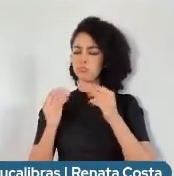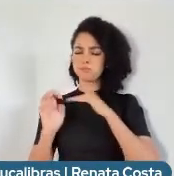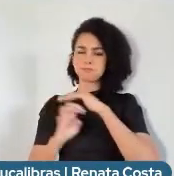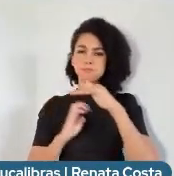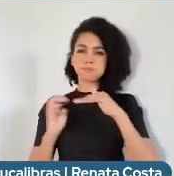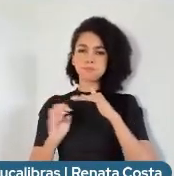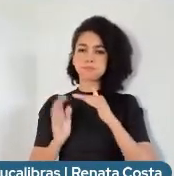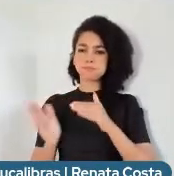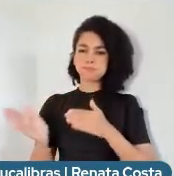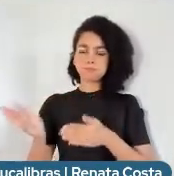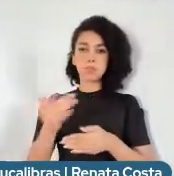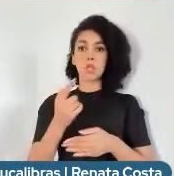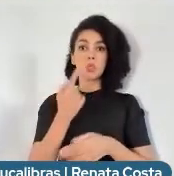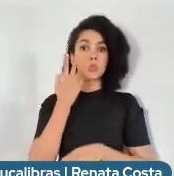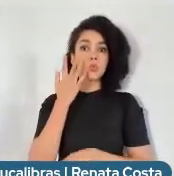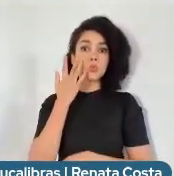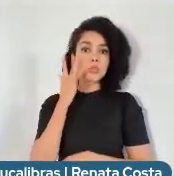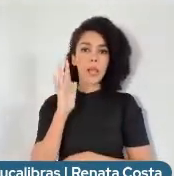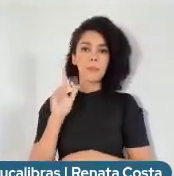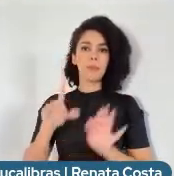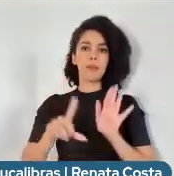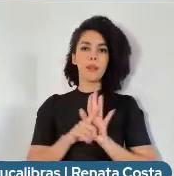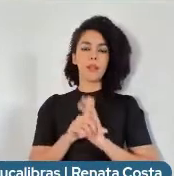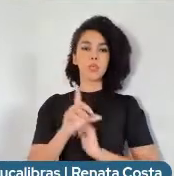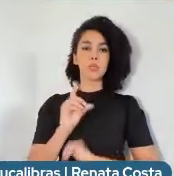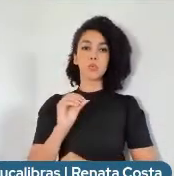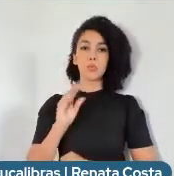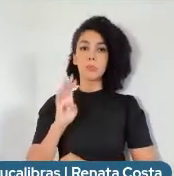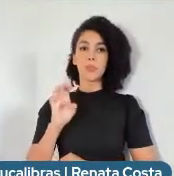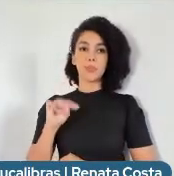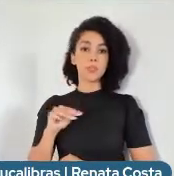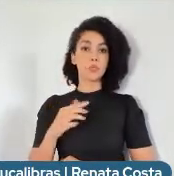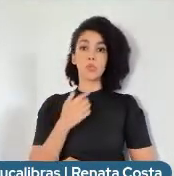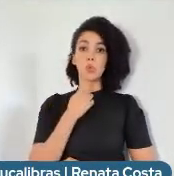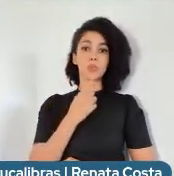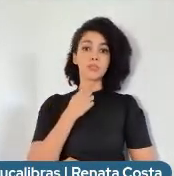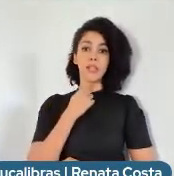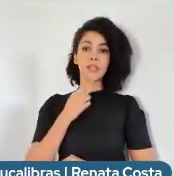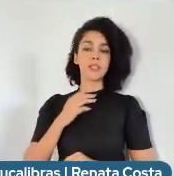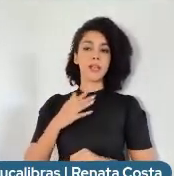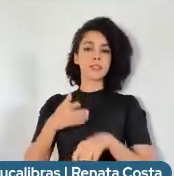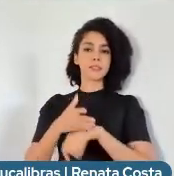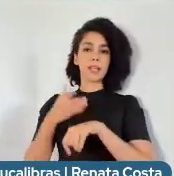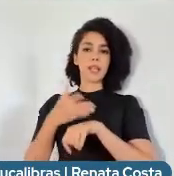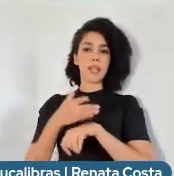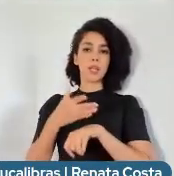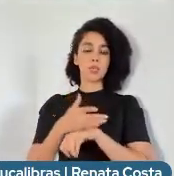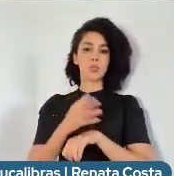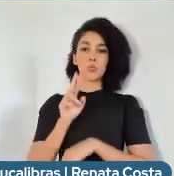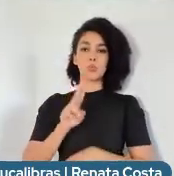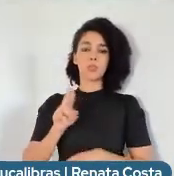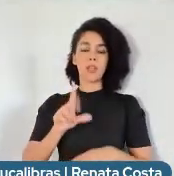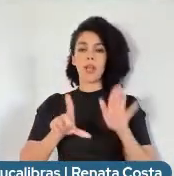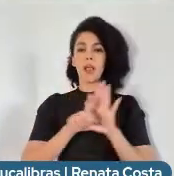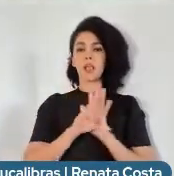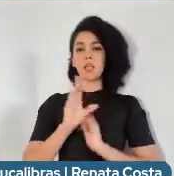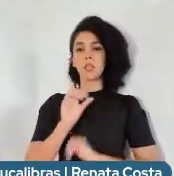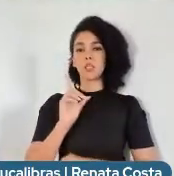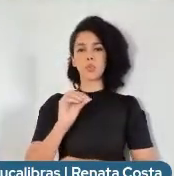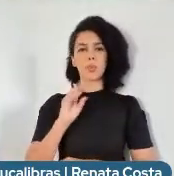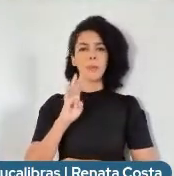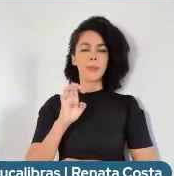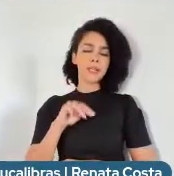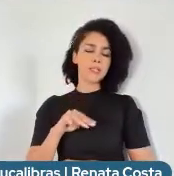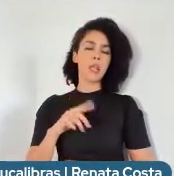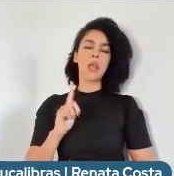não sabem da Lei do Bem, não conseguem acessar, utilizar a Lei do Bem. Eu acho que essa é uma questão fundamental para a gente superar